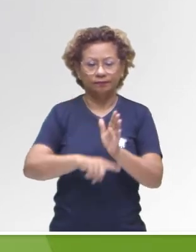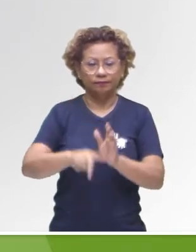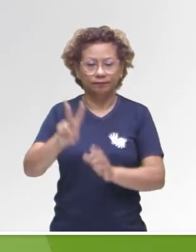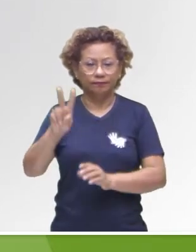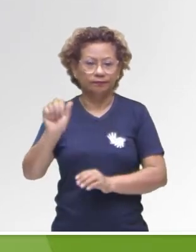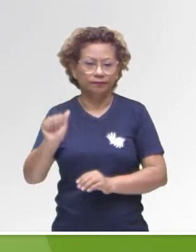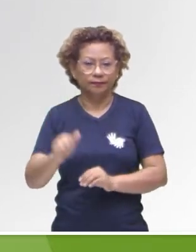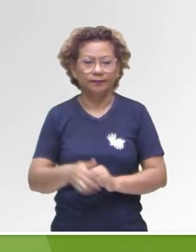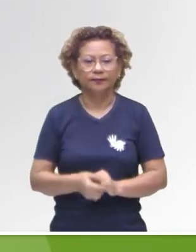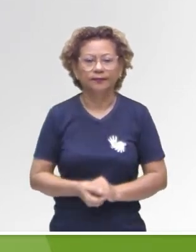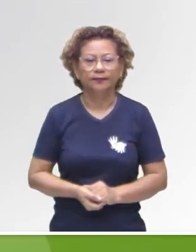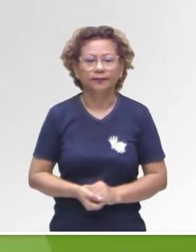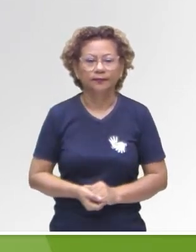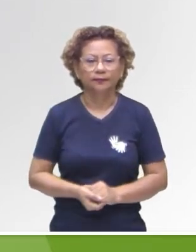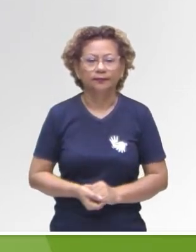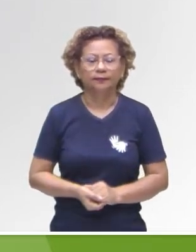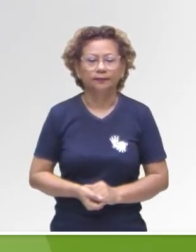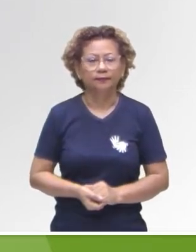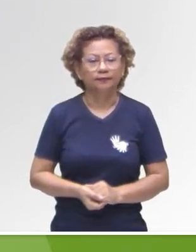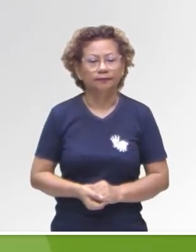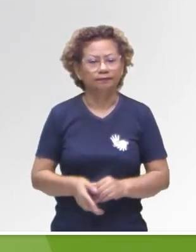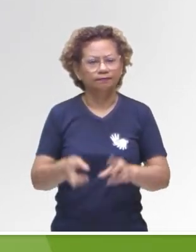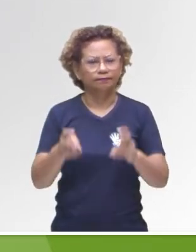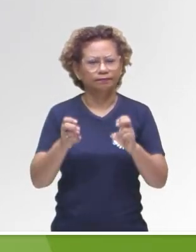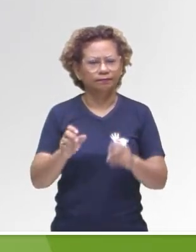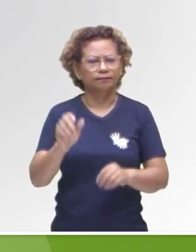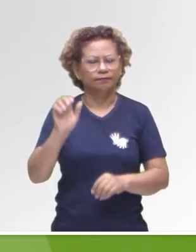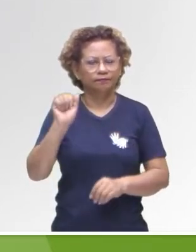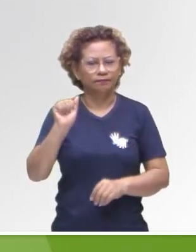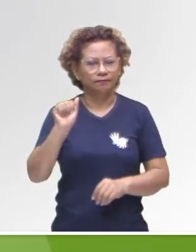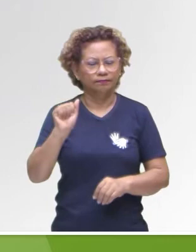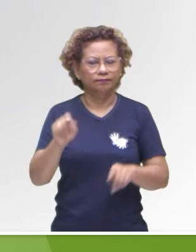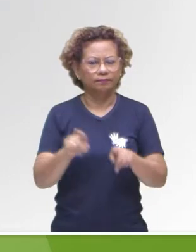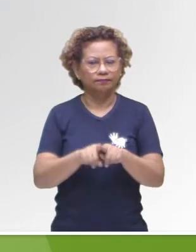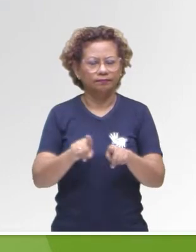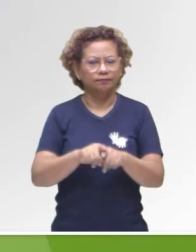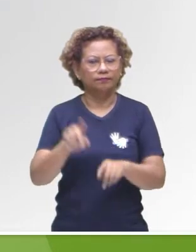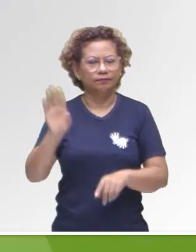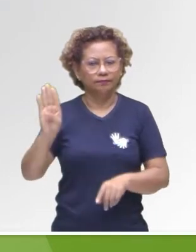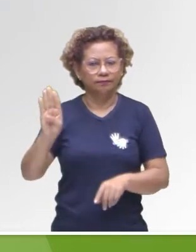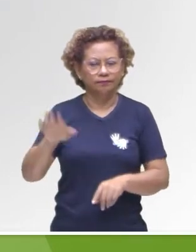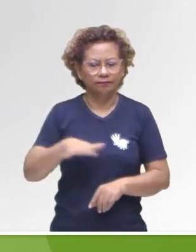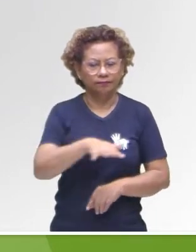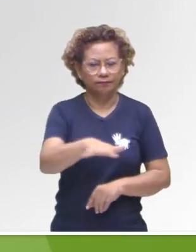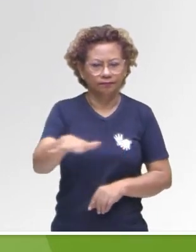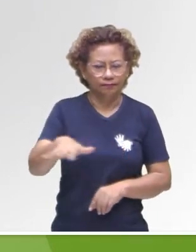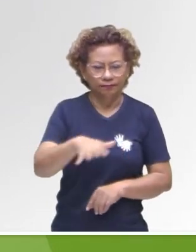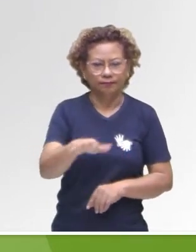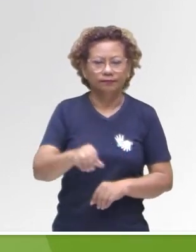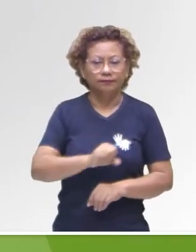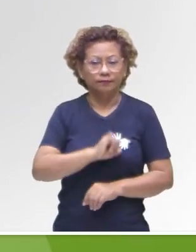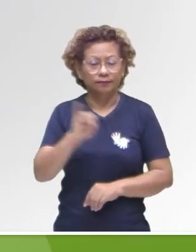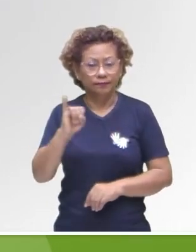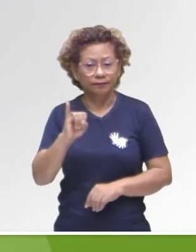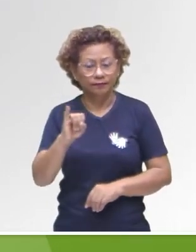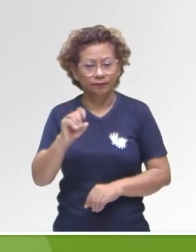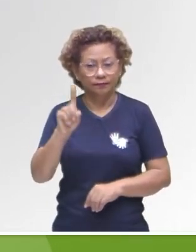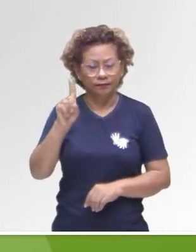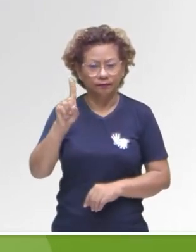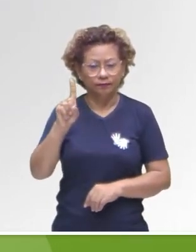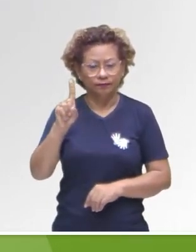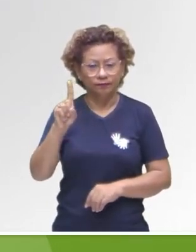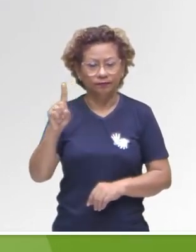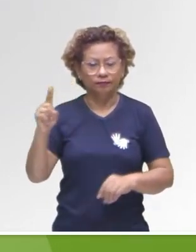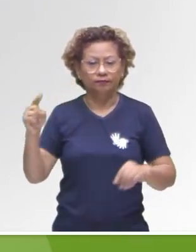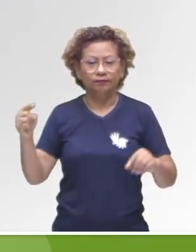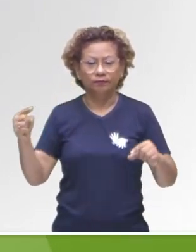pontos, esses pontos A e B dentro de um campo elétrico. Então, se uma carga entra em movimento num campo elétrico